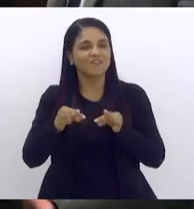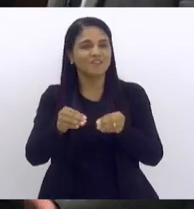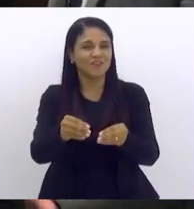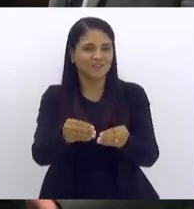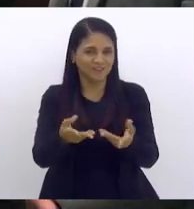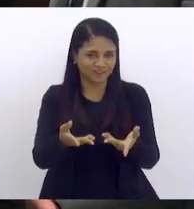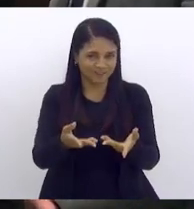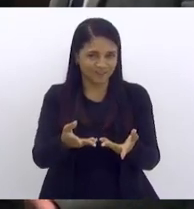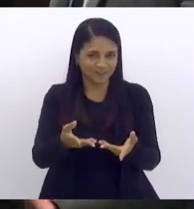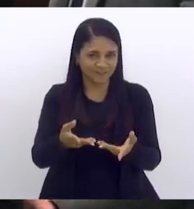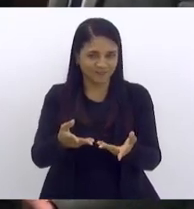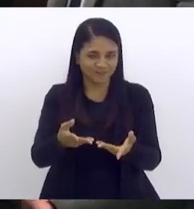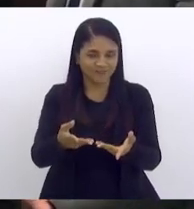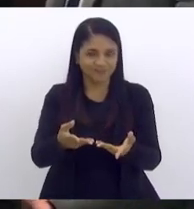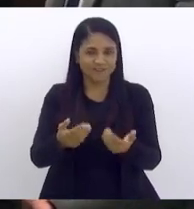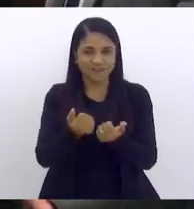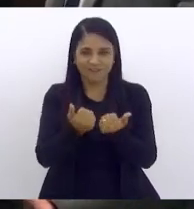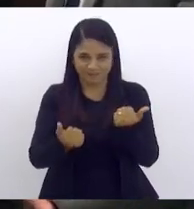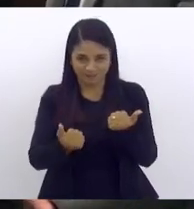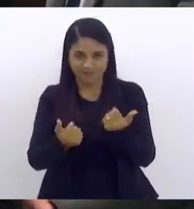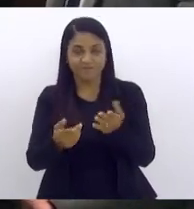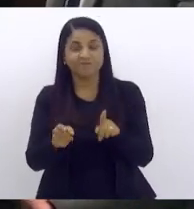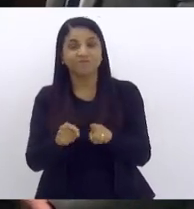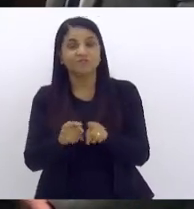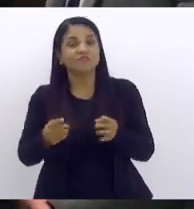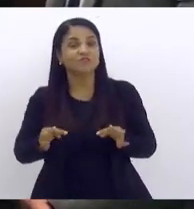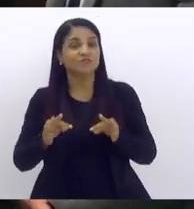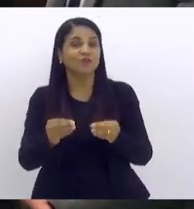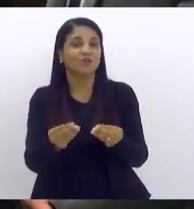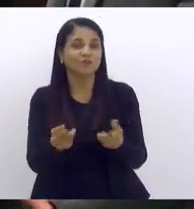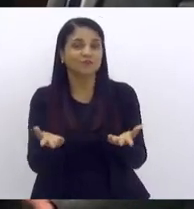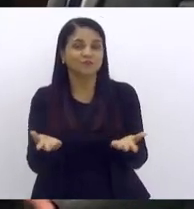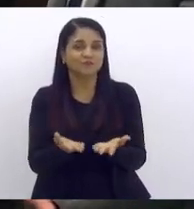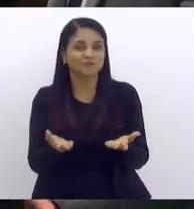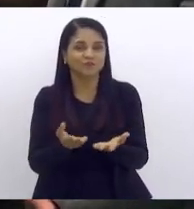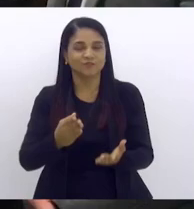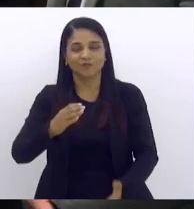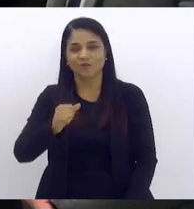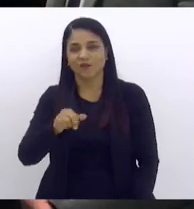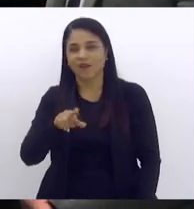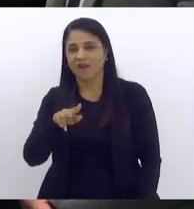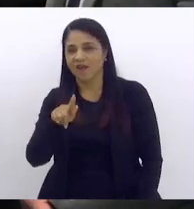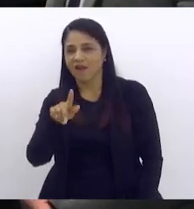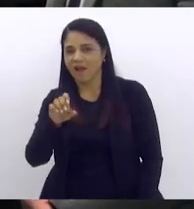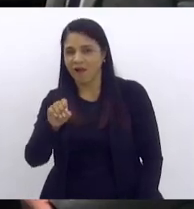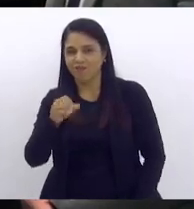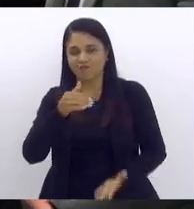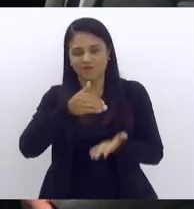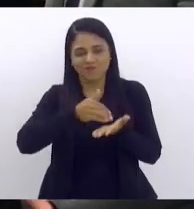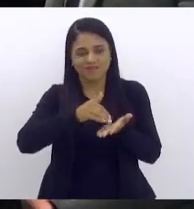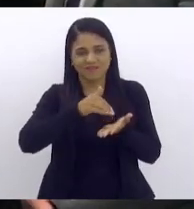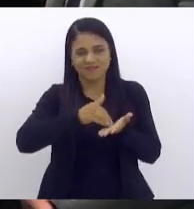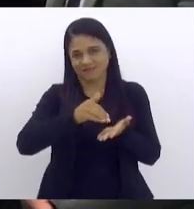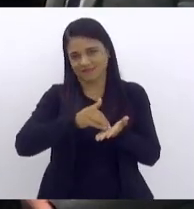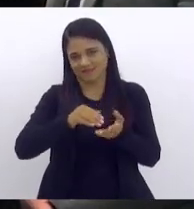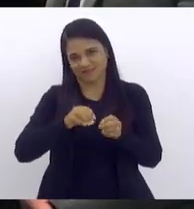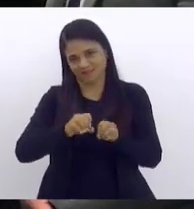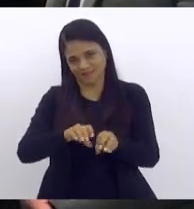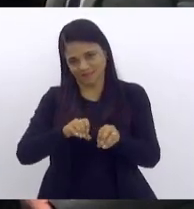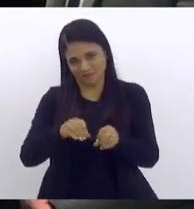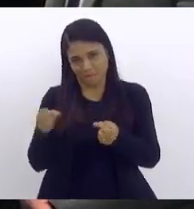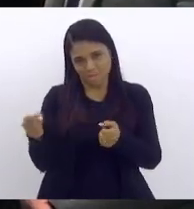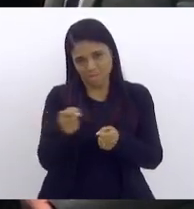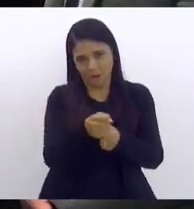eleitorais, todos esses que estão hoje com um carguinho, com uma boquinha na Secretaria de Educação. Portanto,